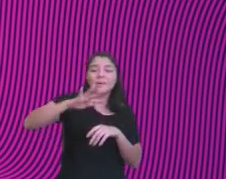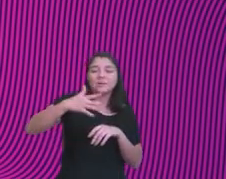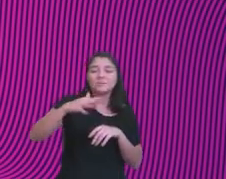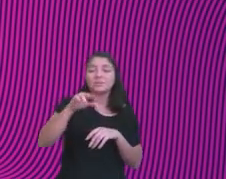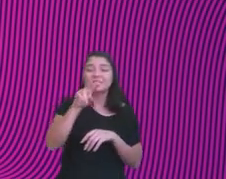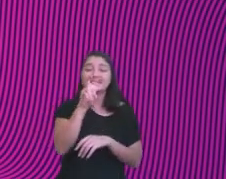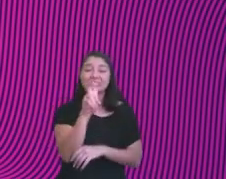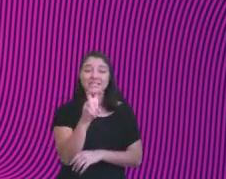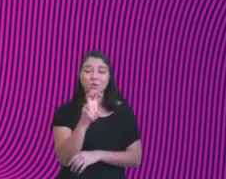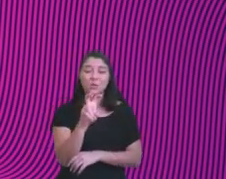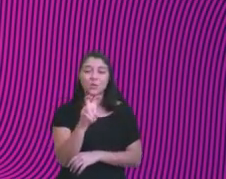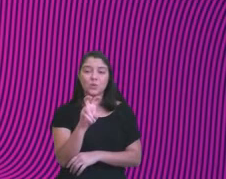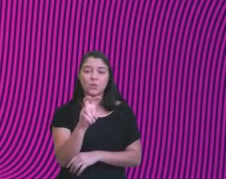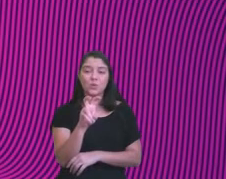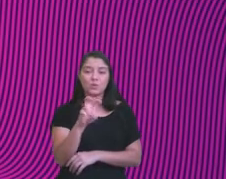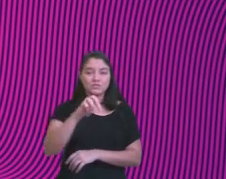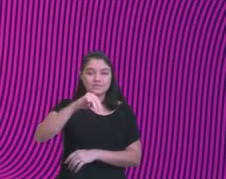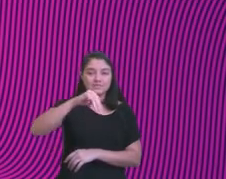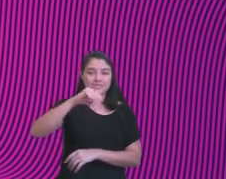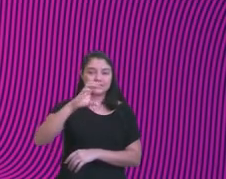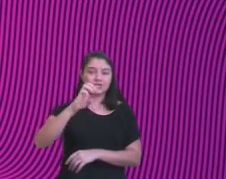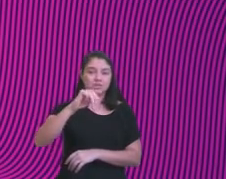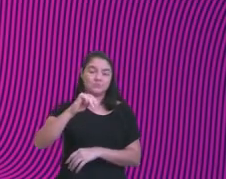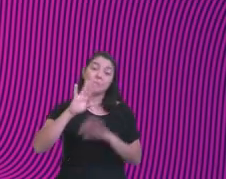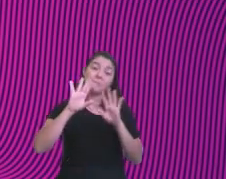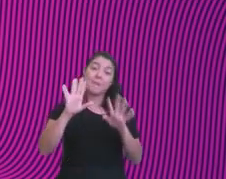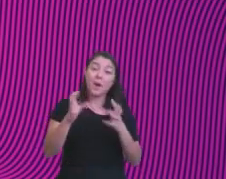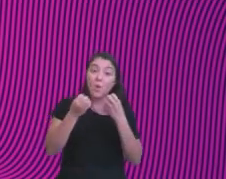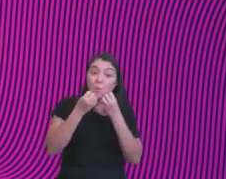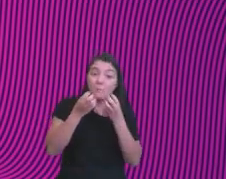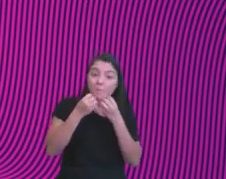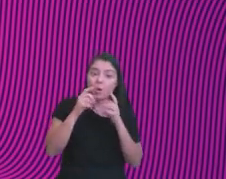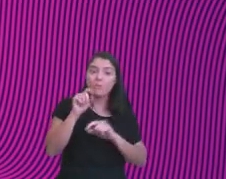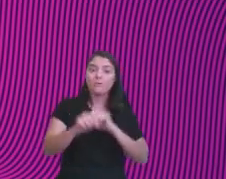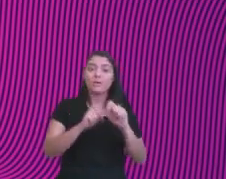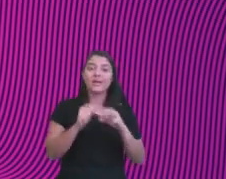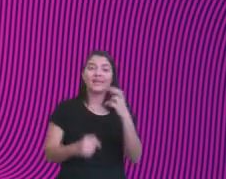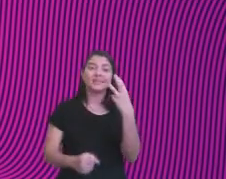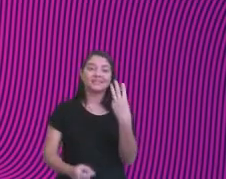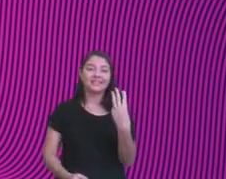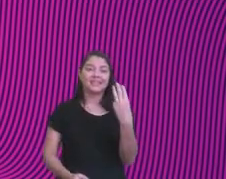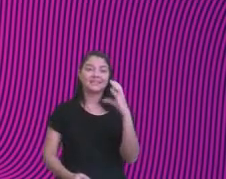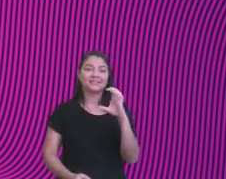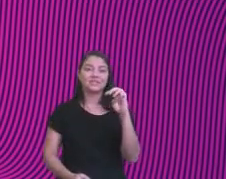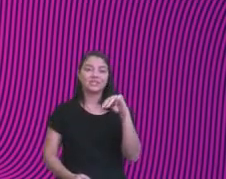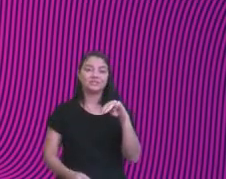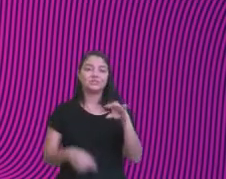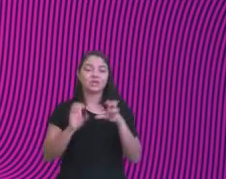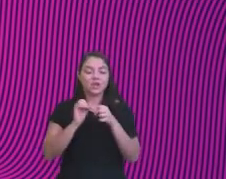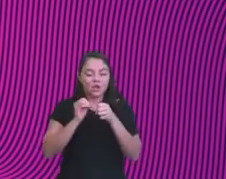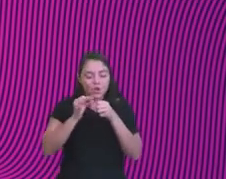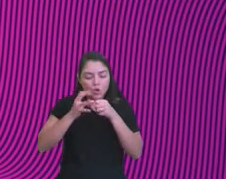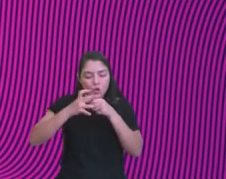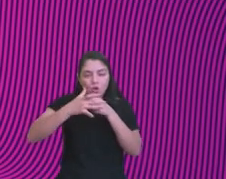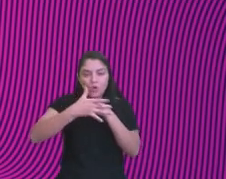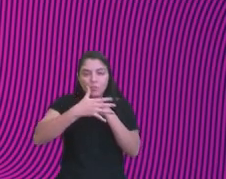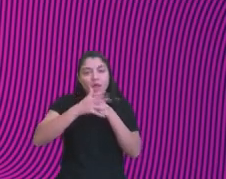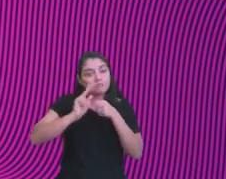Sabendo que o ideal é que as lesões tenham até 3 centímetros, já que a chance de recidiva perilesional ou de área tumoral viável nos